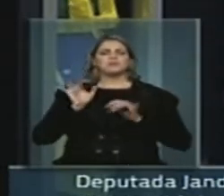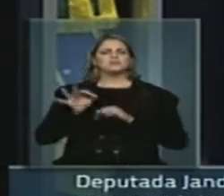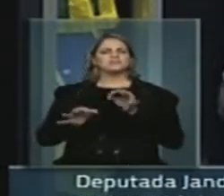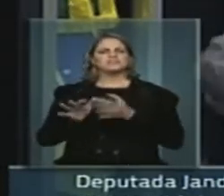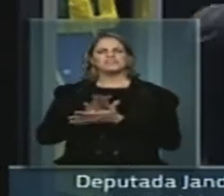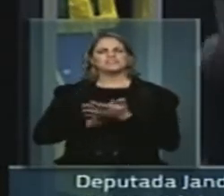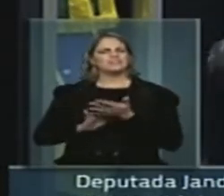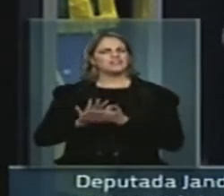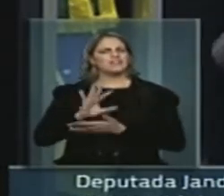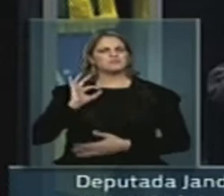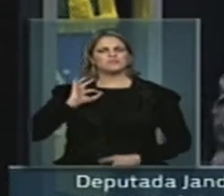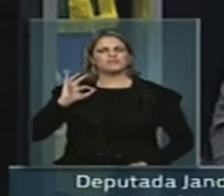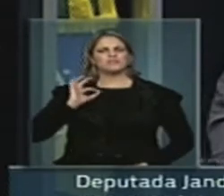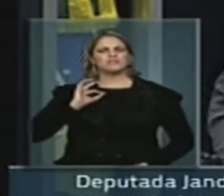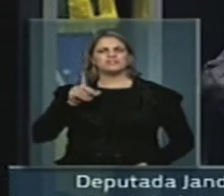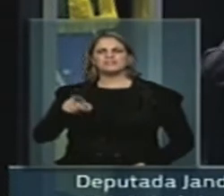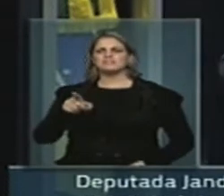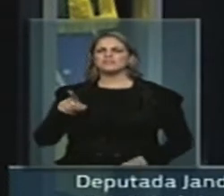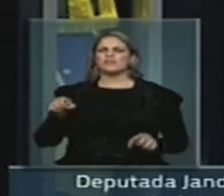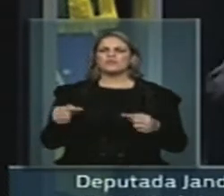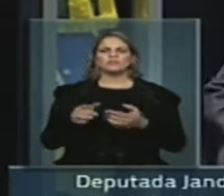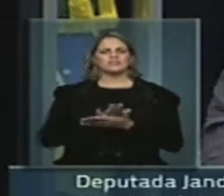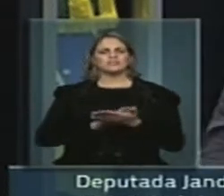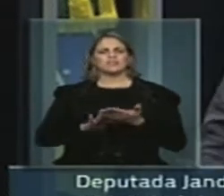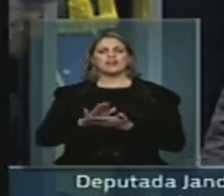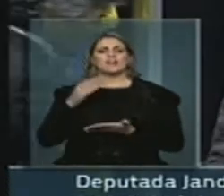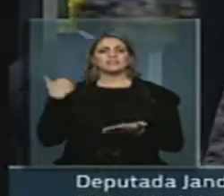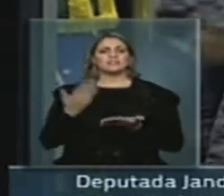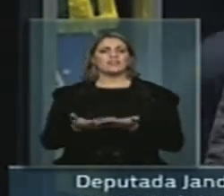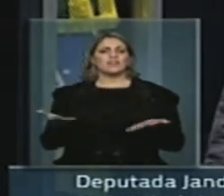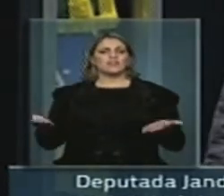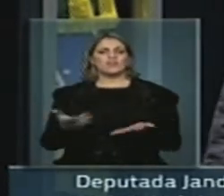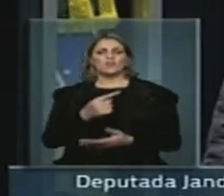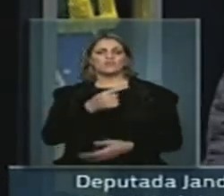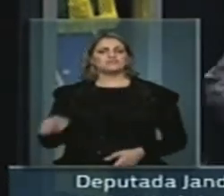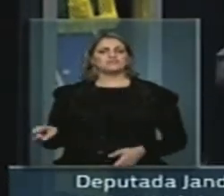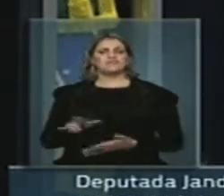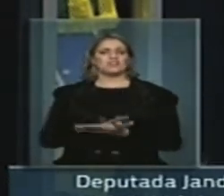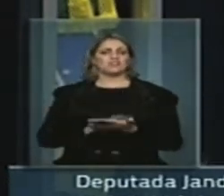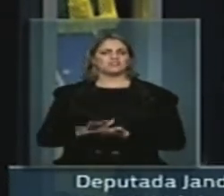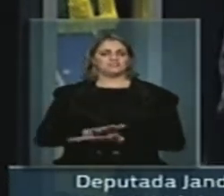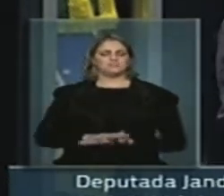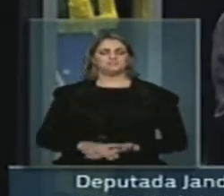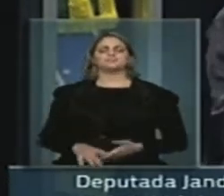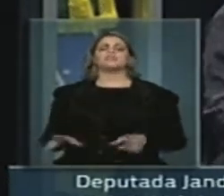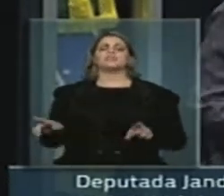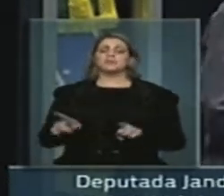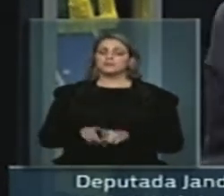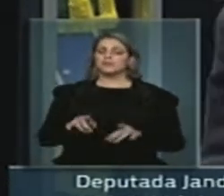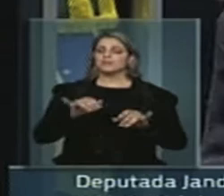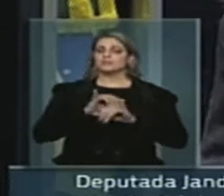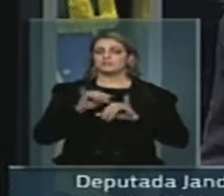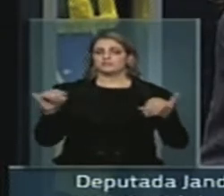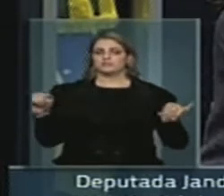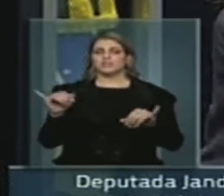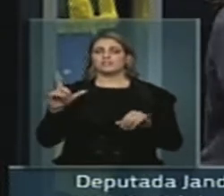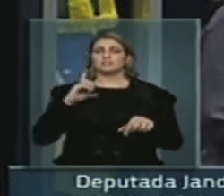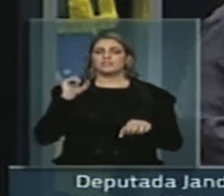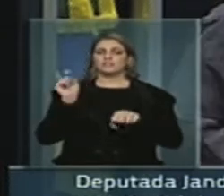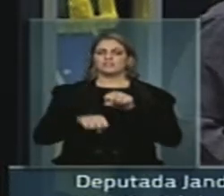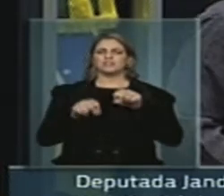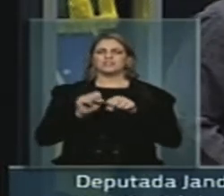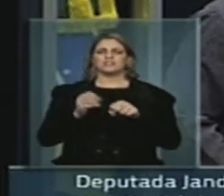Polícia Local com os criminosos que até hoje não estão punidos. Quero aqui também dizer que nesses